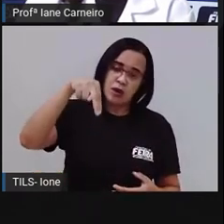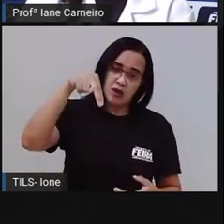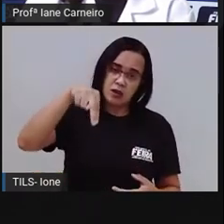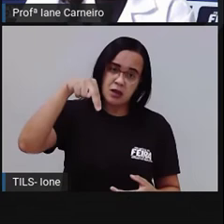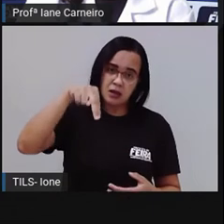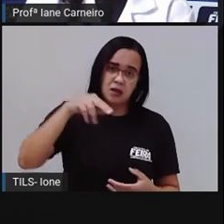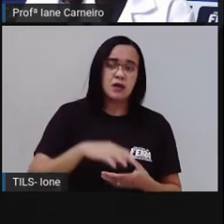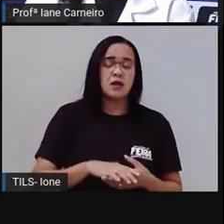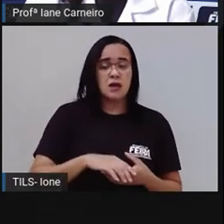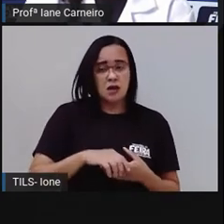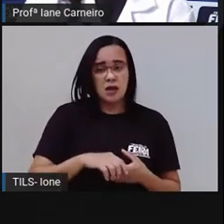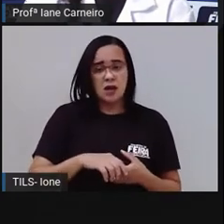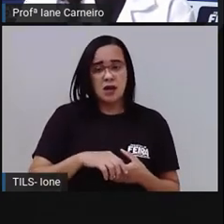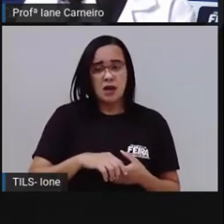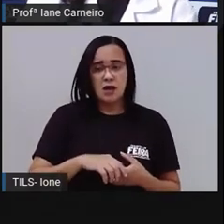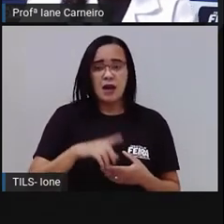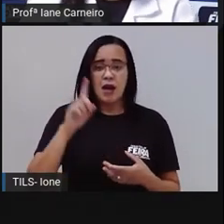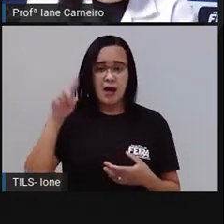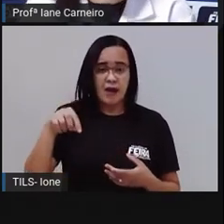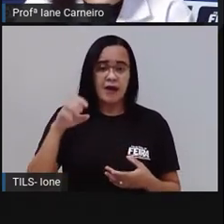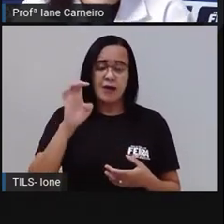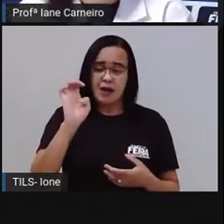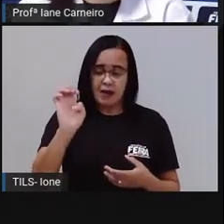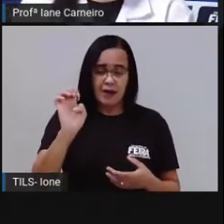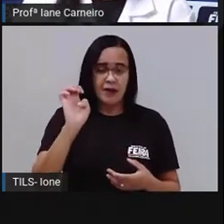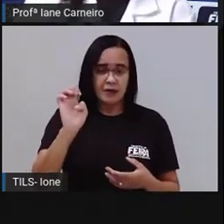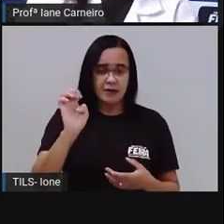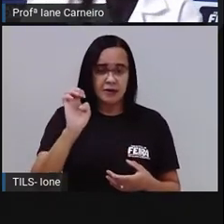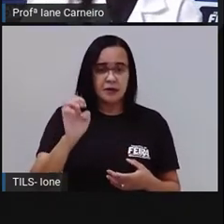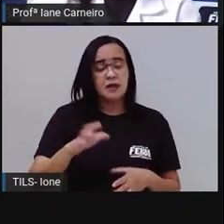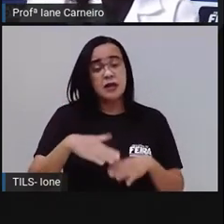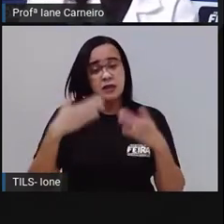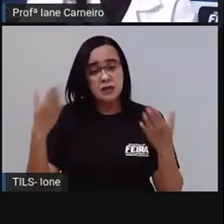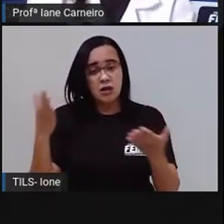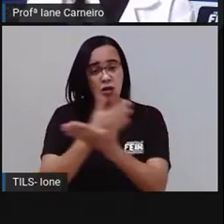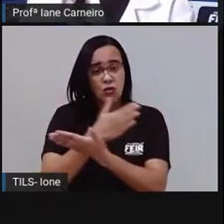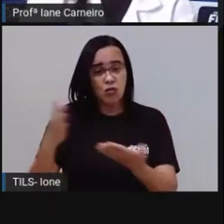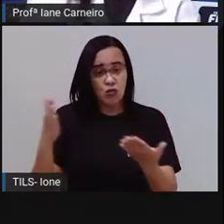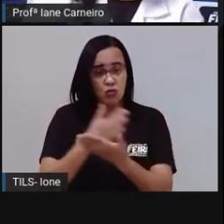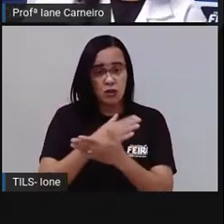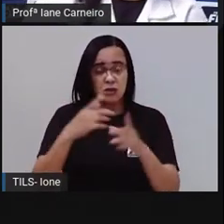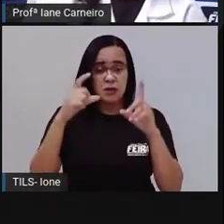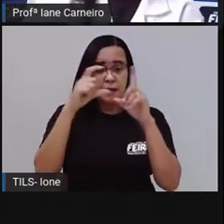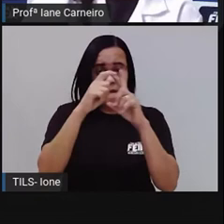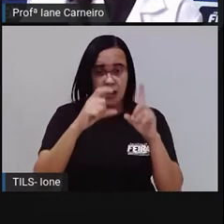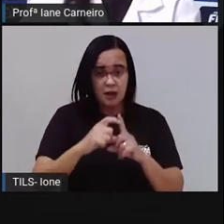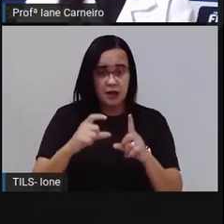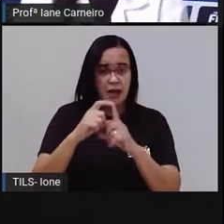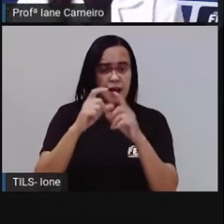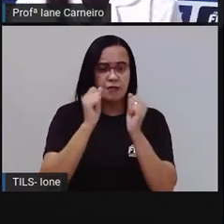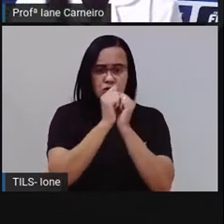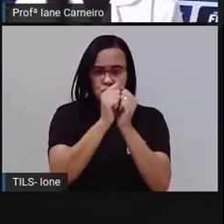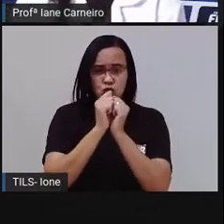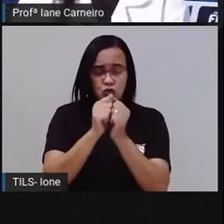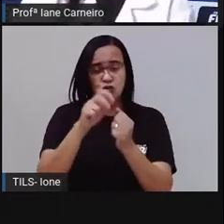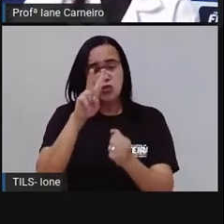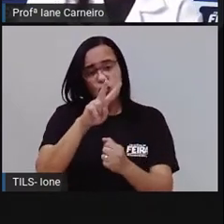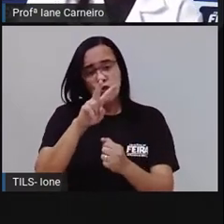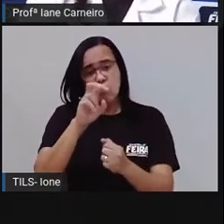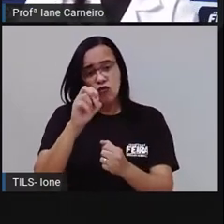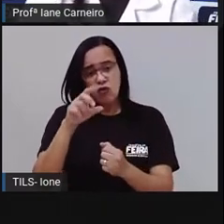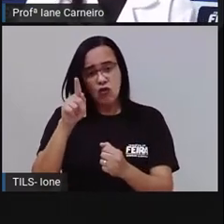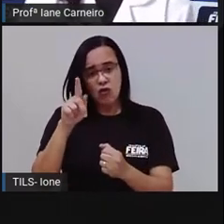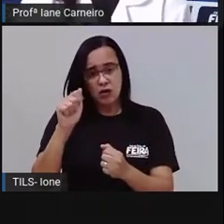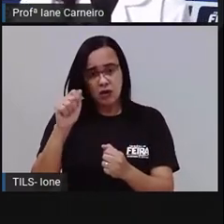que é a vogal E. Então, tem palavras que vão ser escritas assim, com vogal, consoante, vogal.